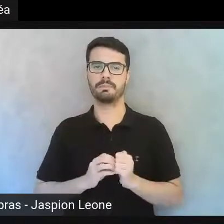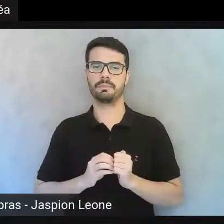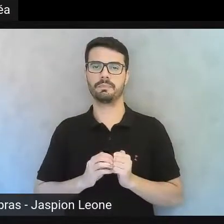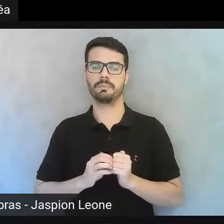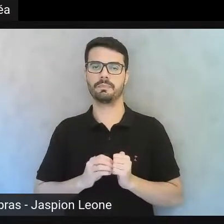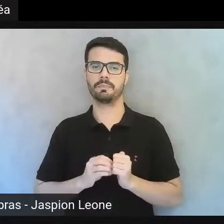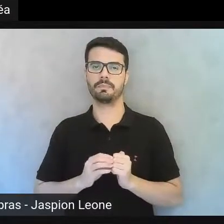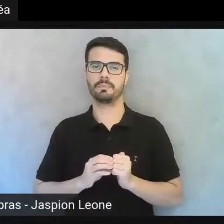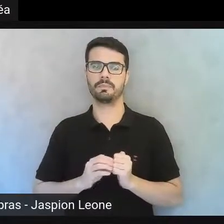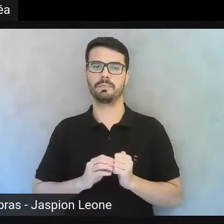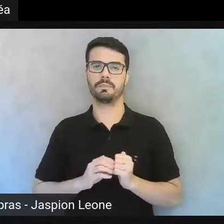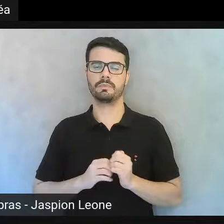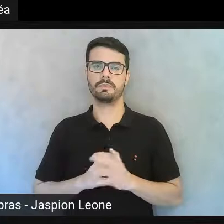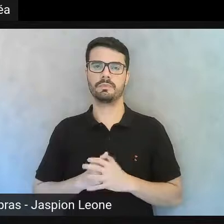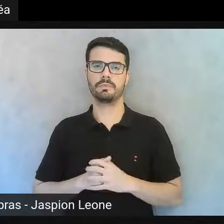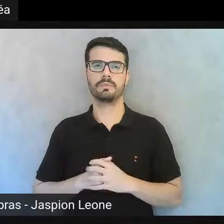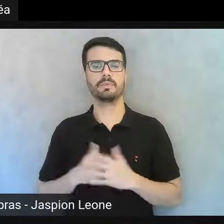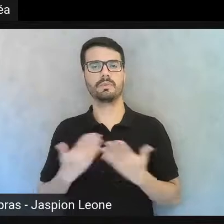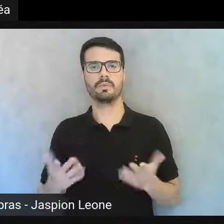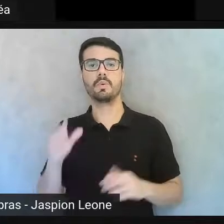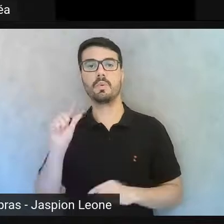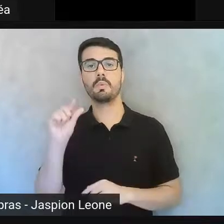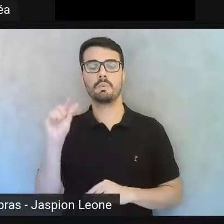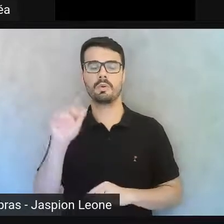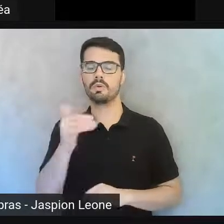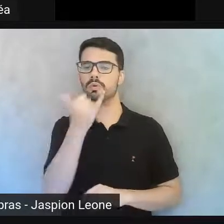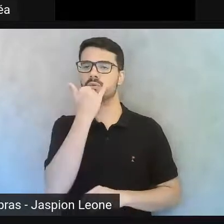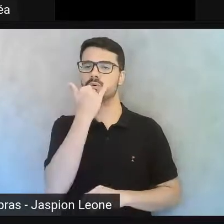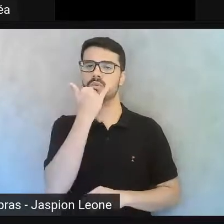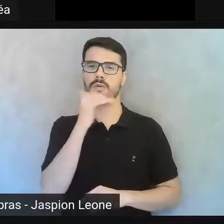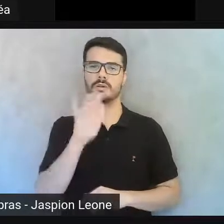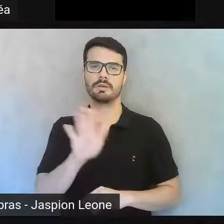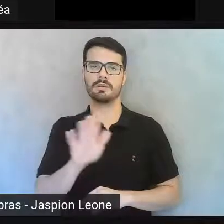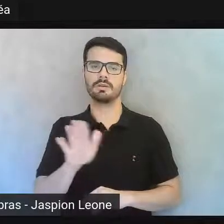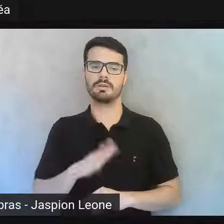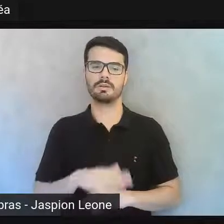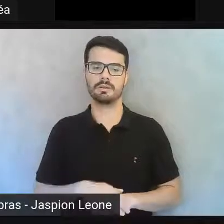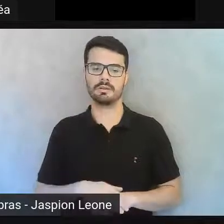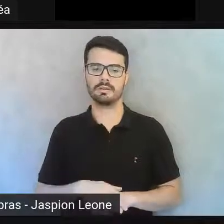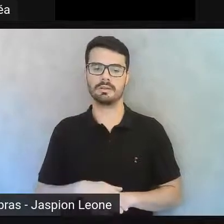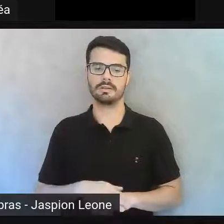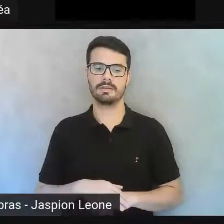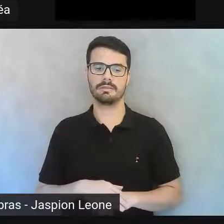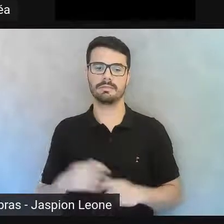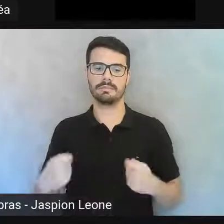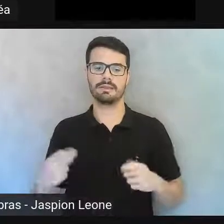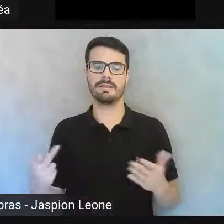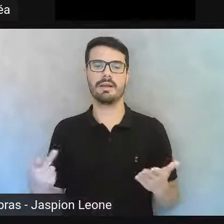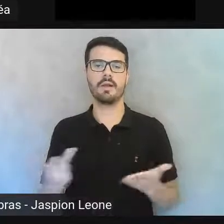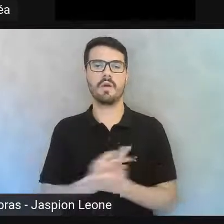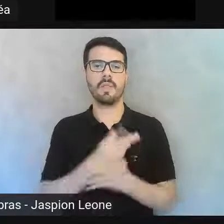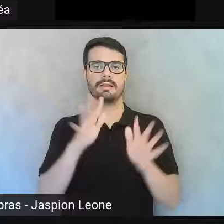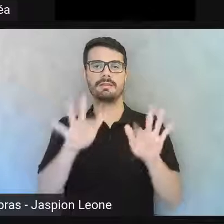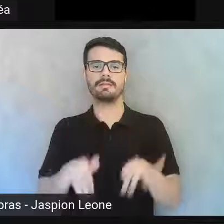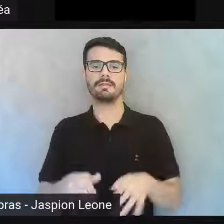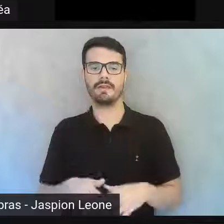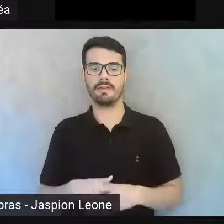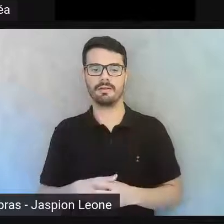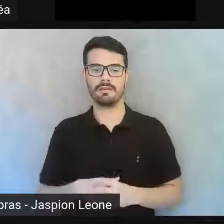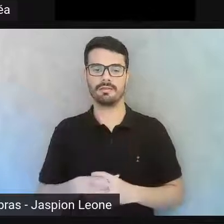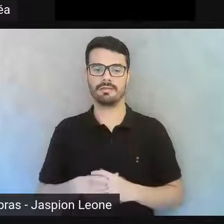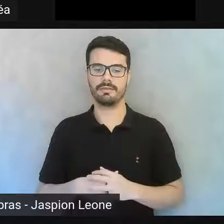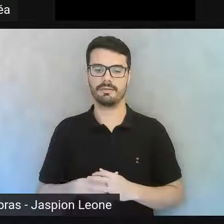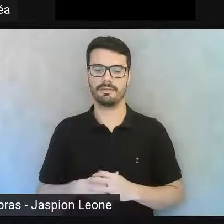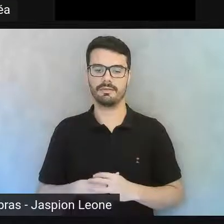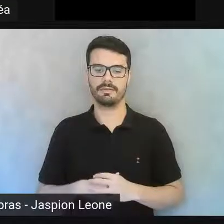Ué? Não, bacana. Espera um pouquinho só, tá? Desculpa, gente. Tinha que acontecer no final? Não é? Todo